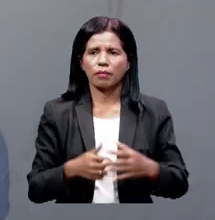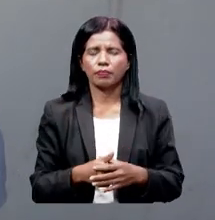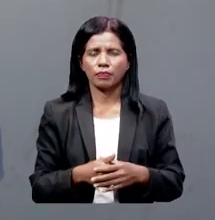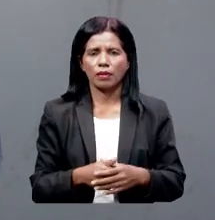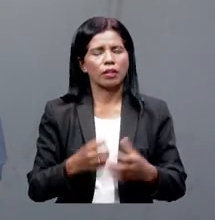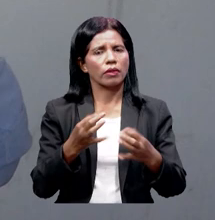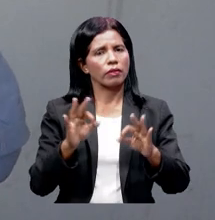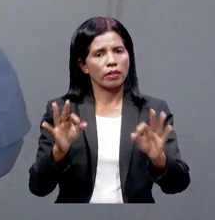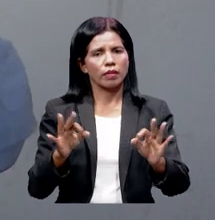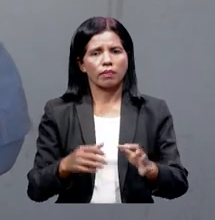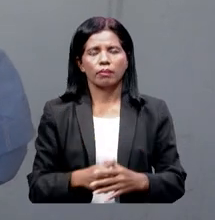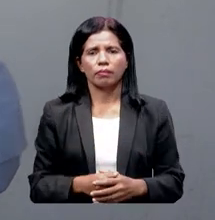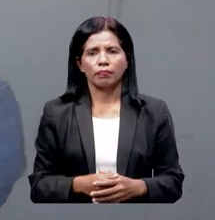fim,